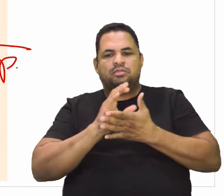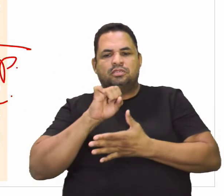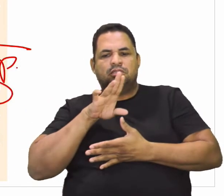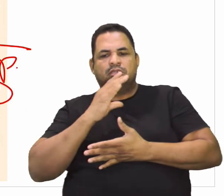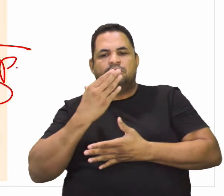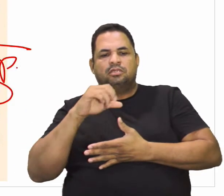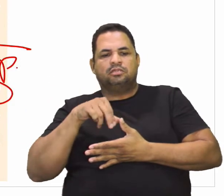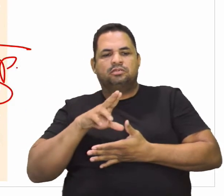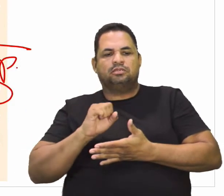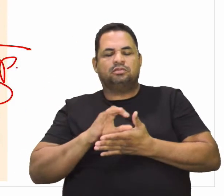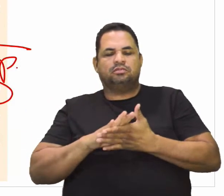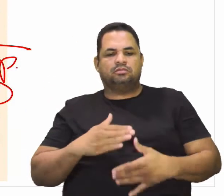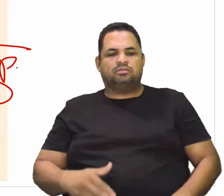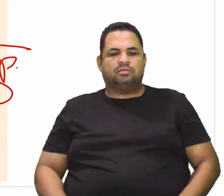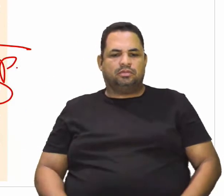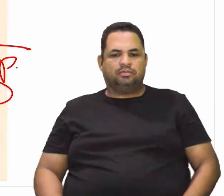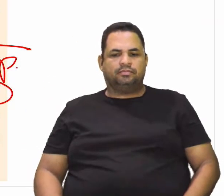sarracenos,